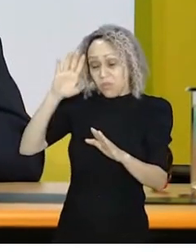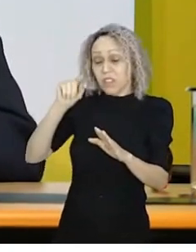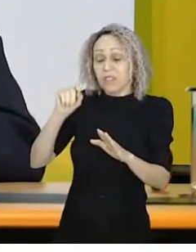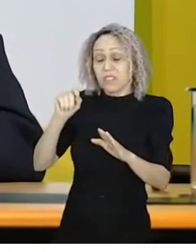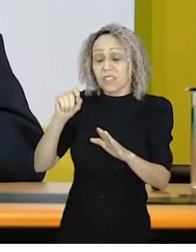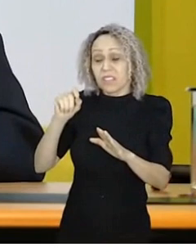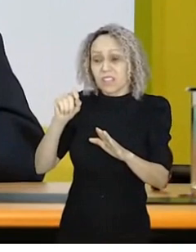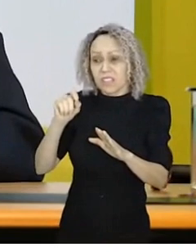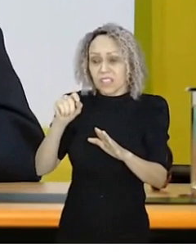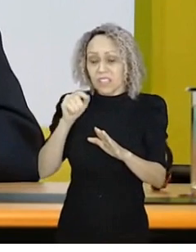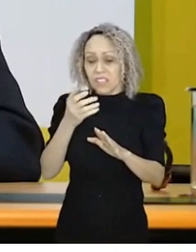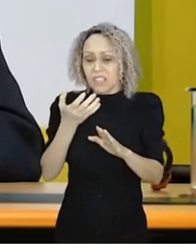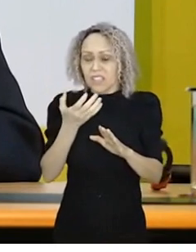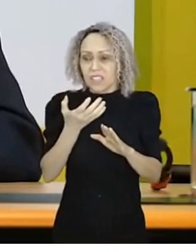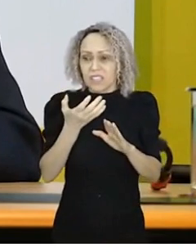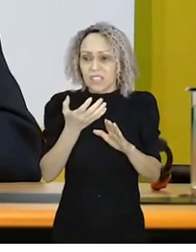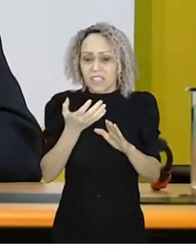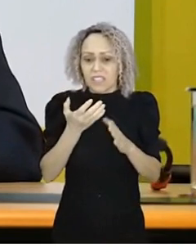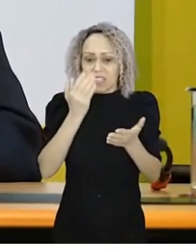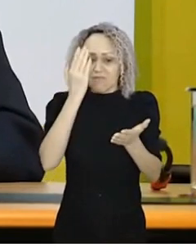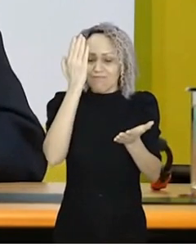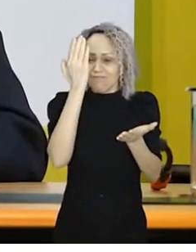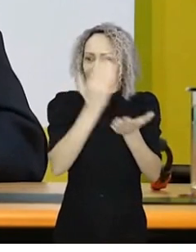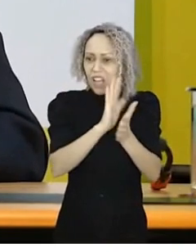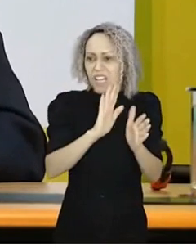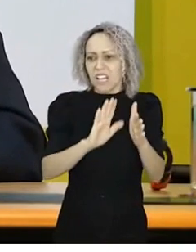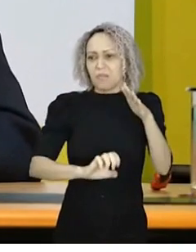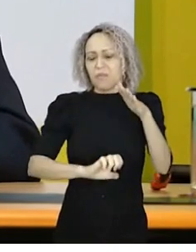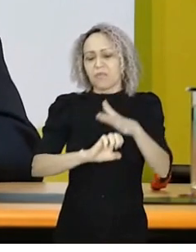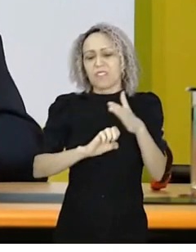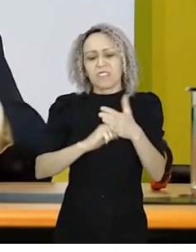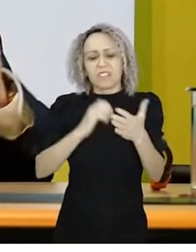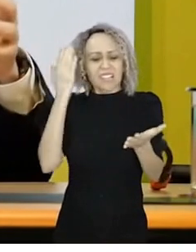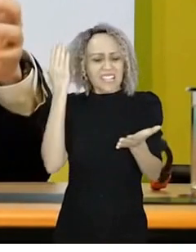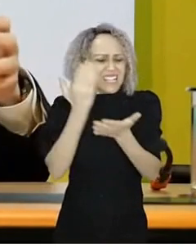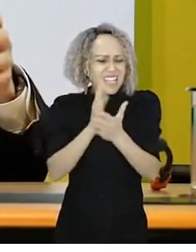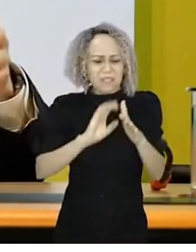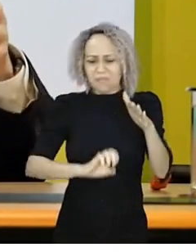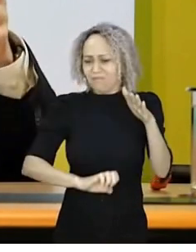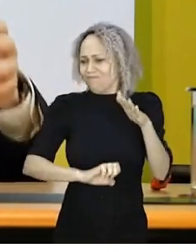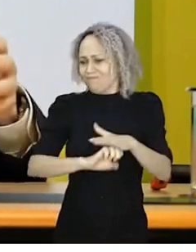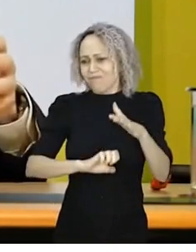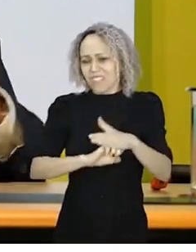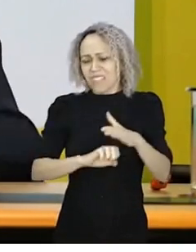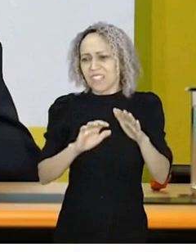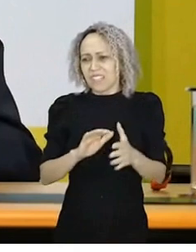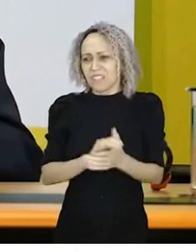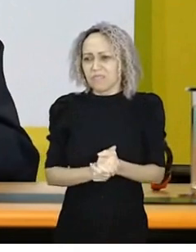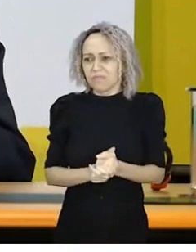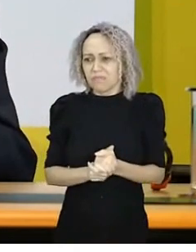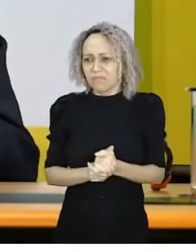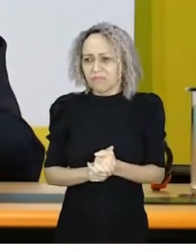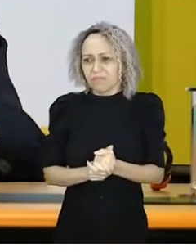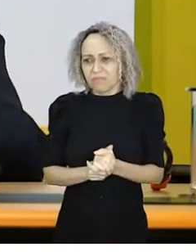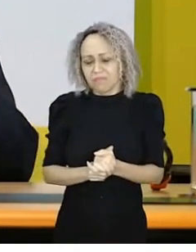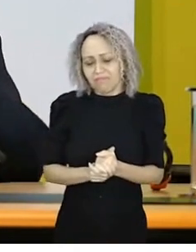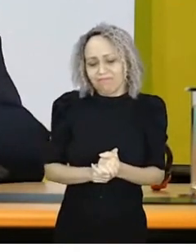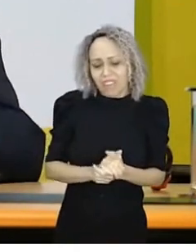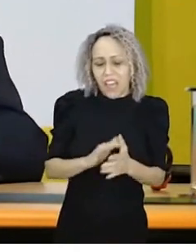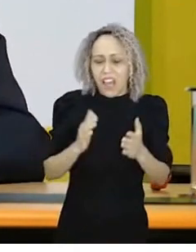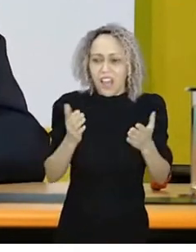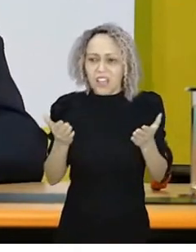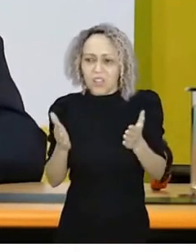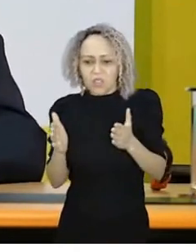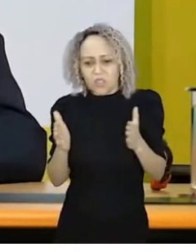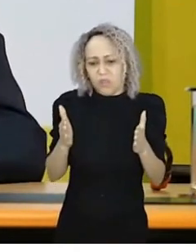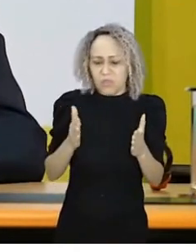da desestatização, acabou resolvendo liquidar a CEITEC. Ela, no momento, tem um liquidante, ela não